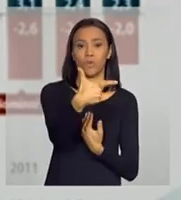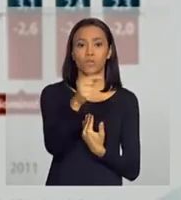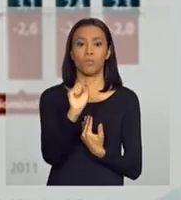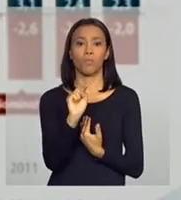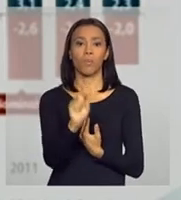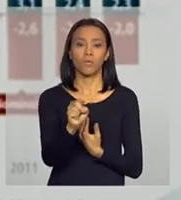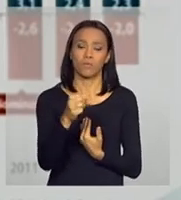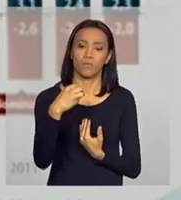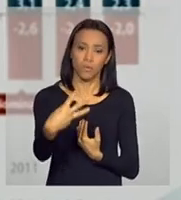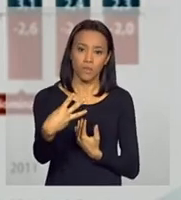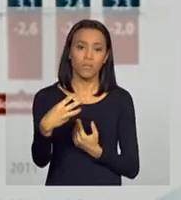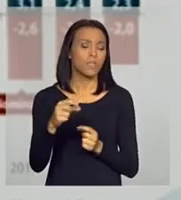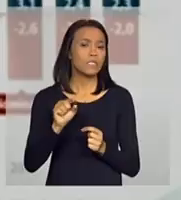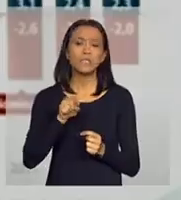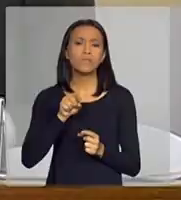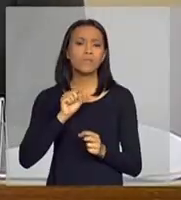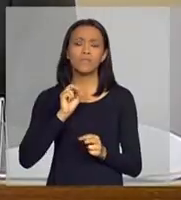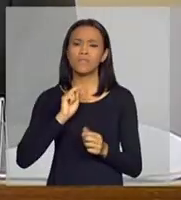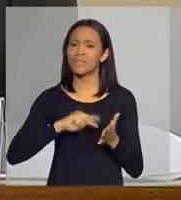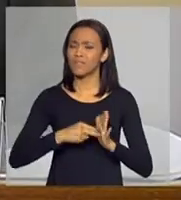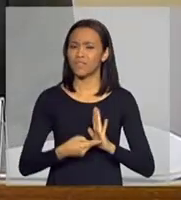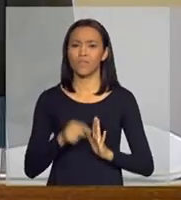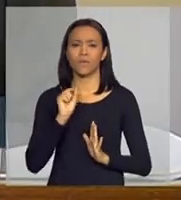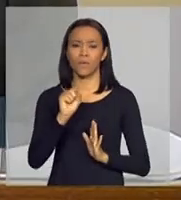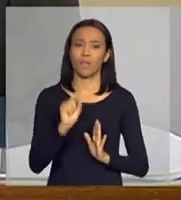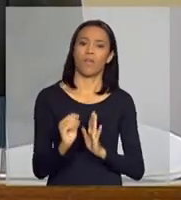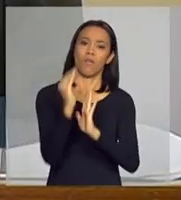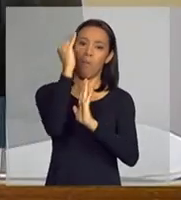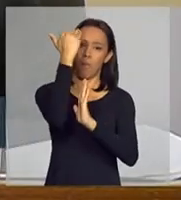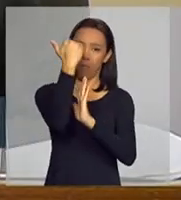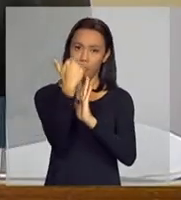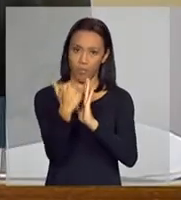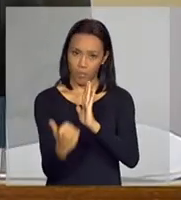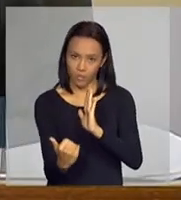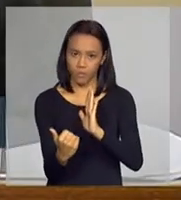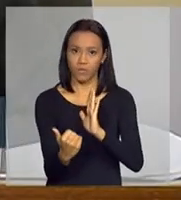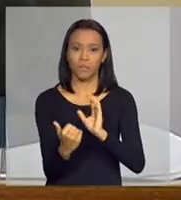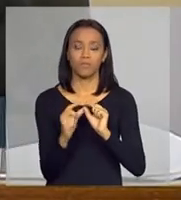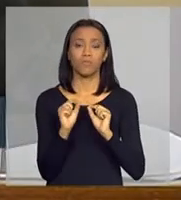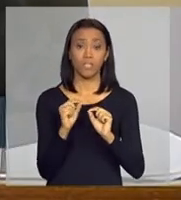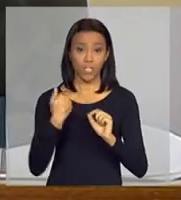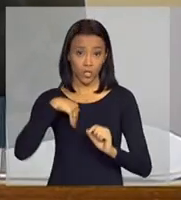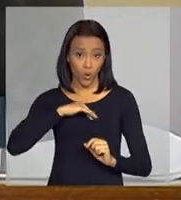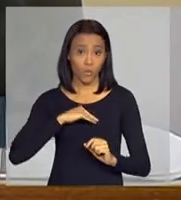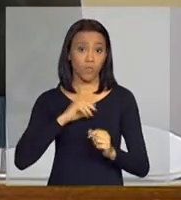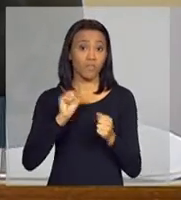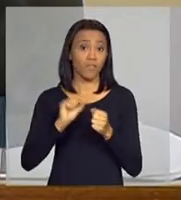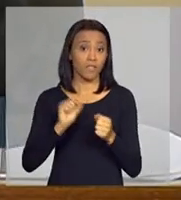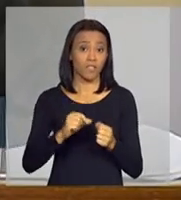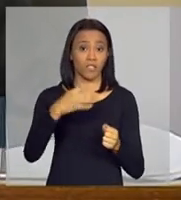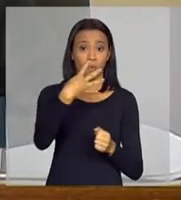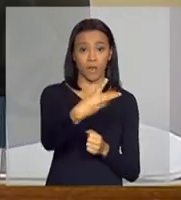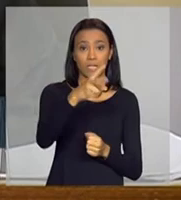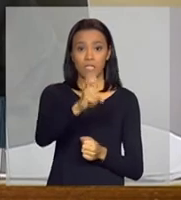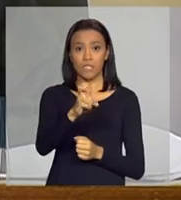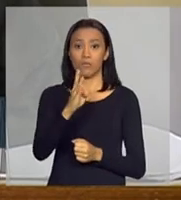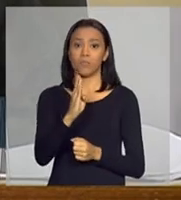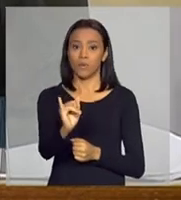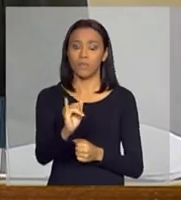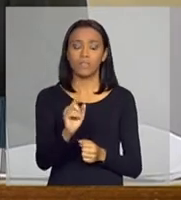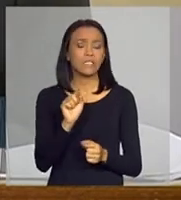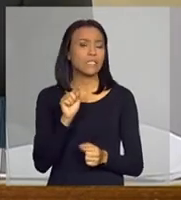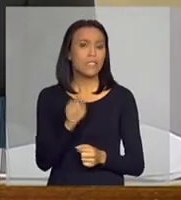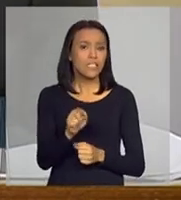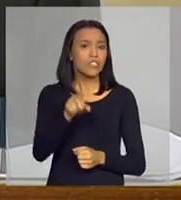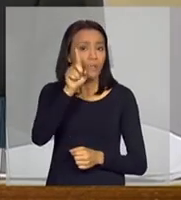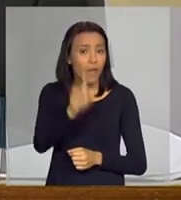bom isso significa um abatimento né Que Nós faremos de 45 milhões Claro que